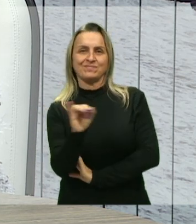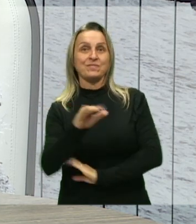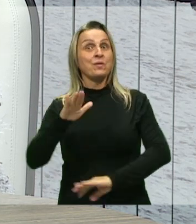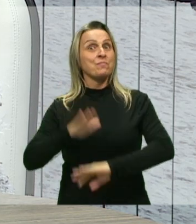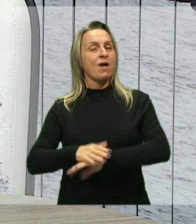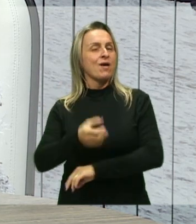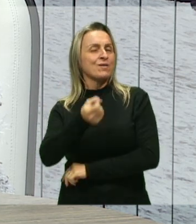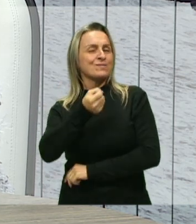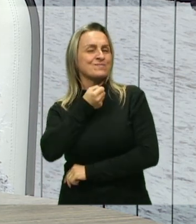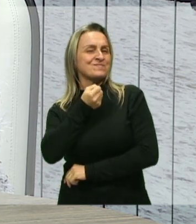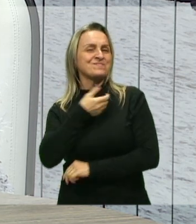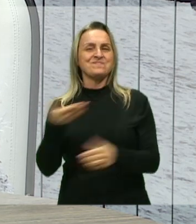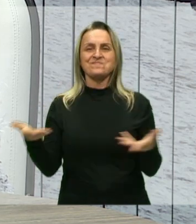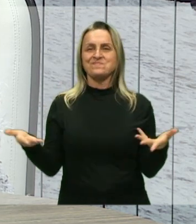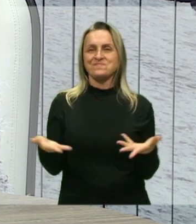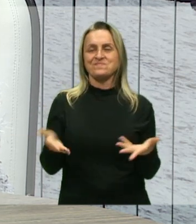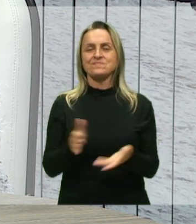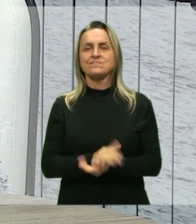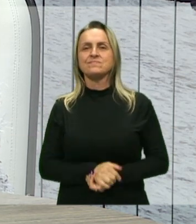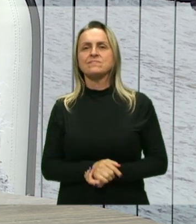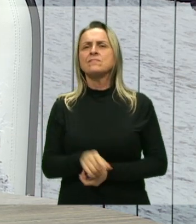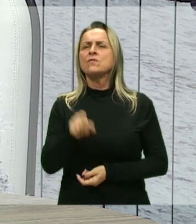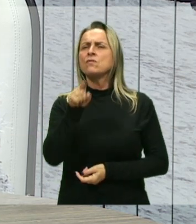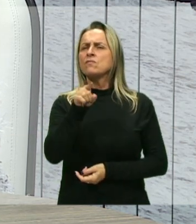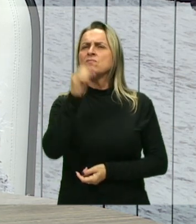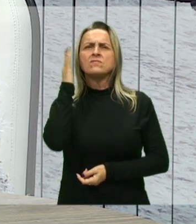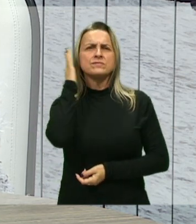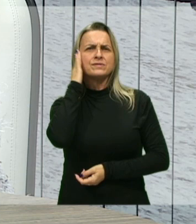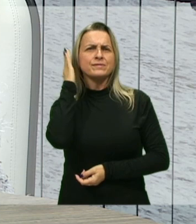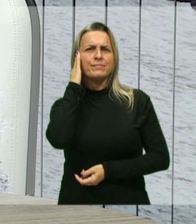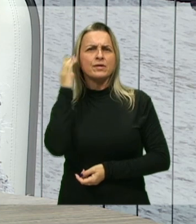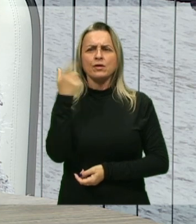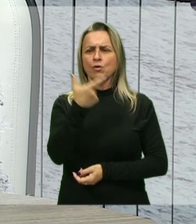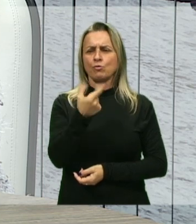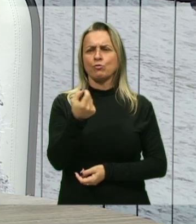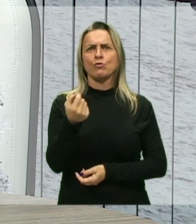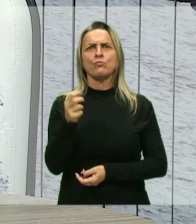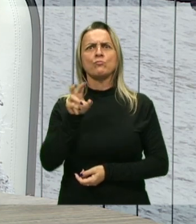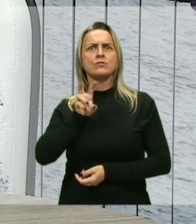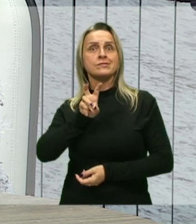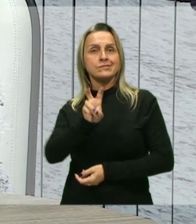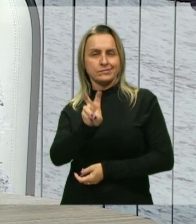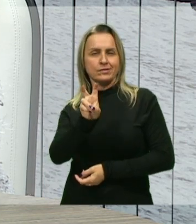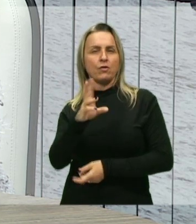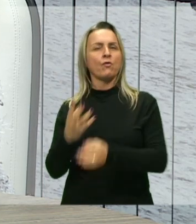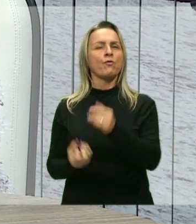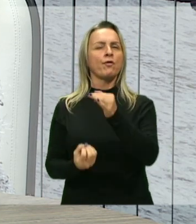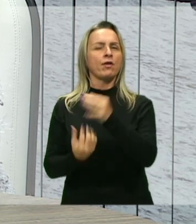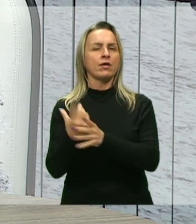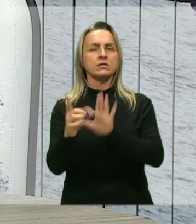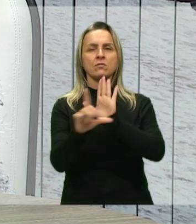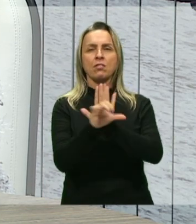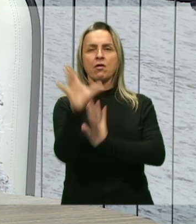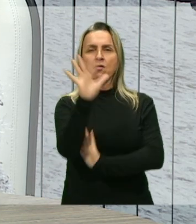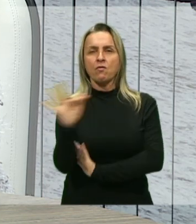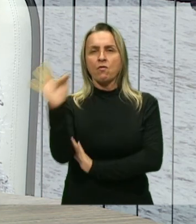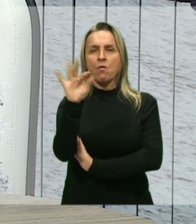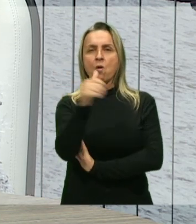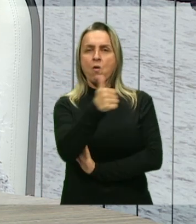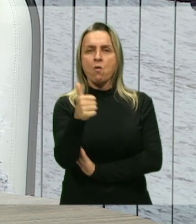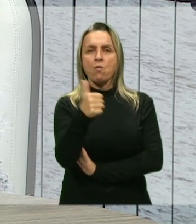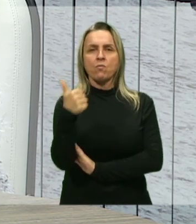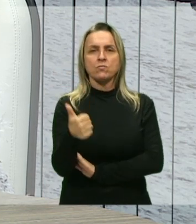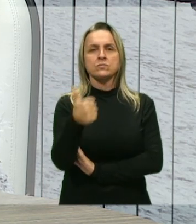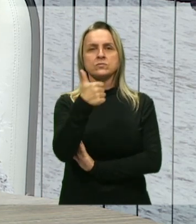Câmara Aberta. Você sabia que desde 2005, com a edição da Lei Federal 11.126,